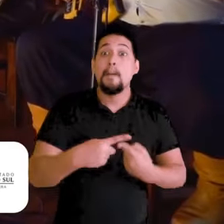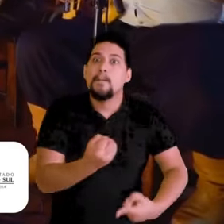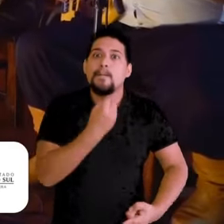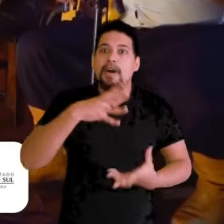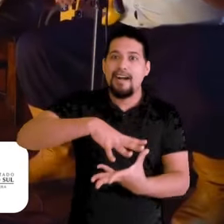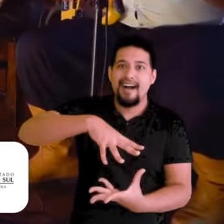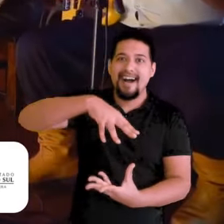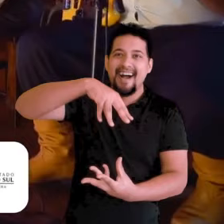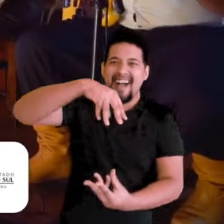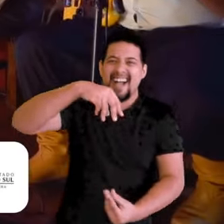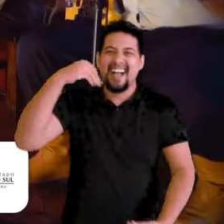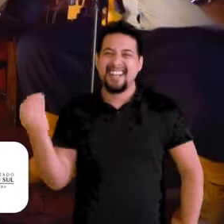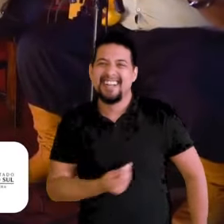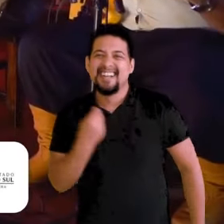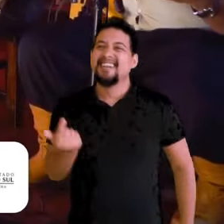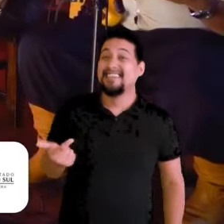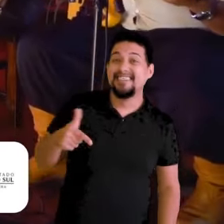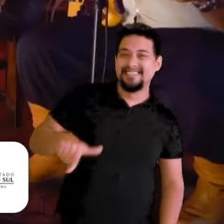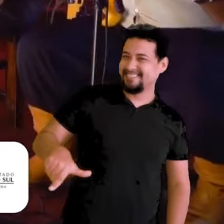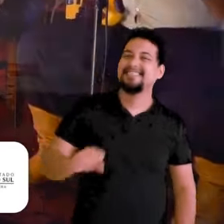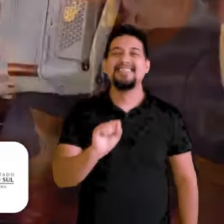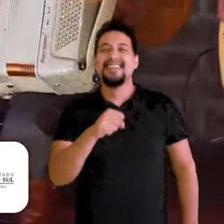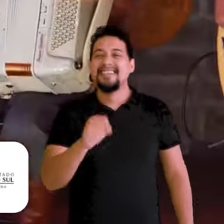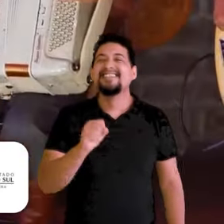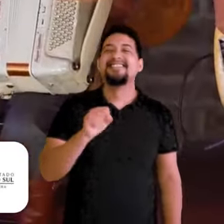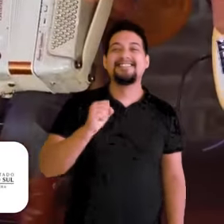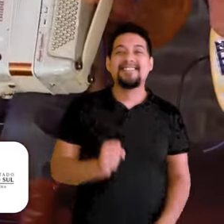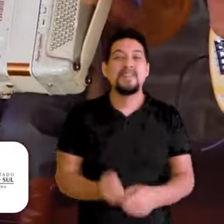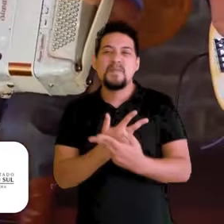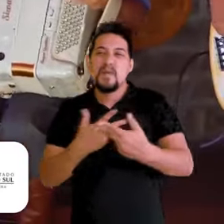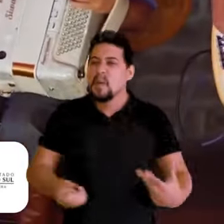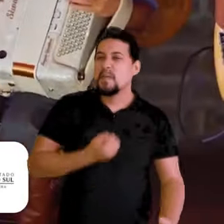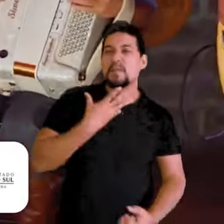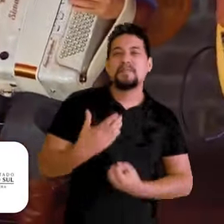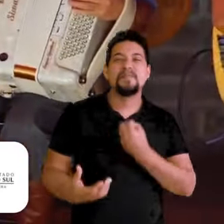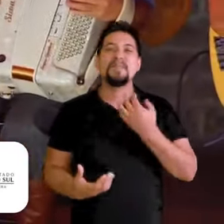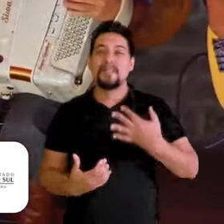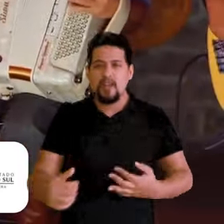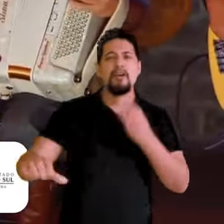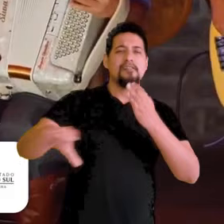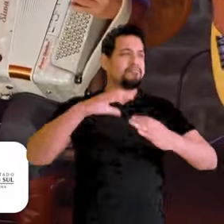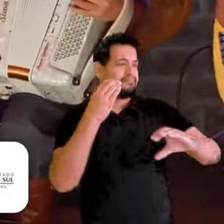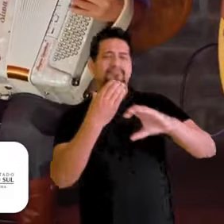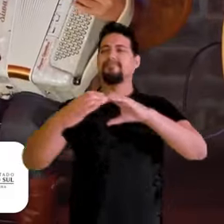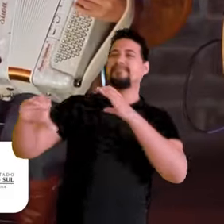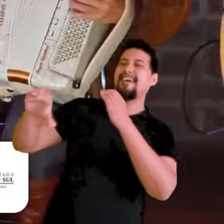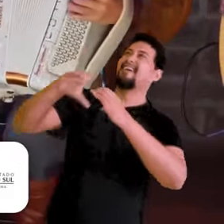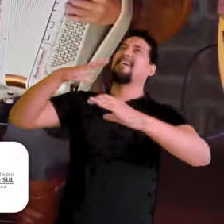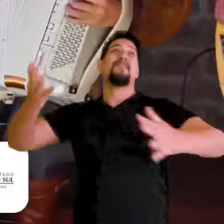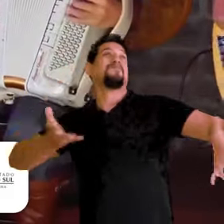pra alma. Vivo mais um pouco, com certeza. E muito à vontade, sim. Eu vou cantando